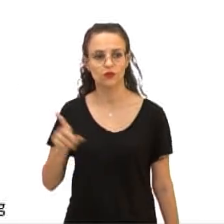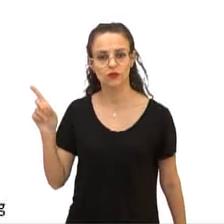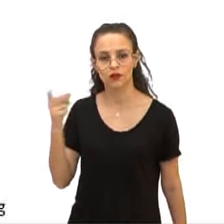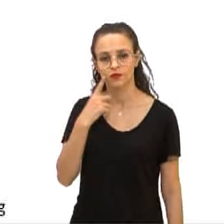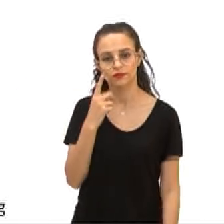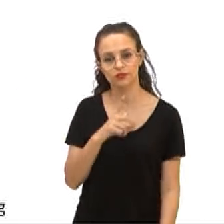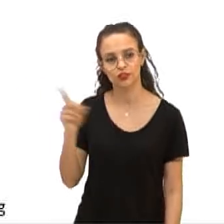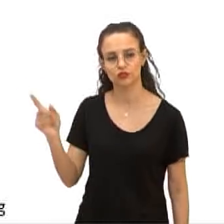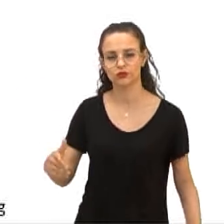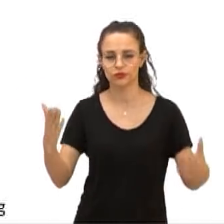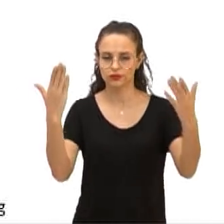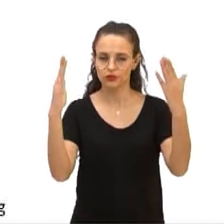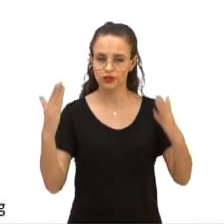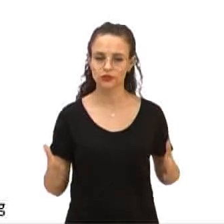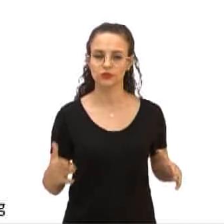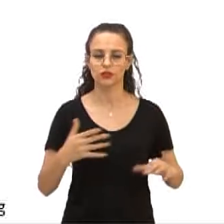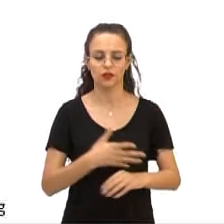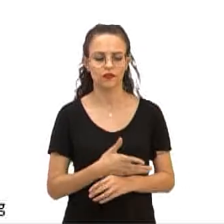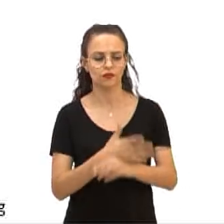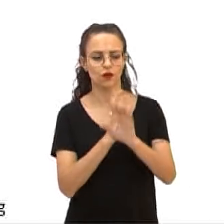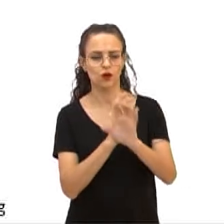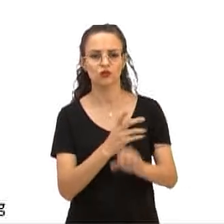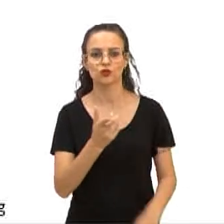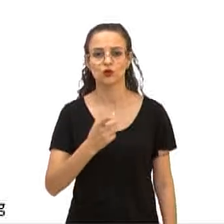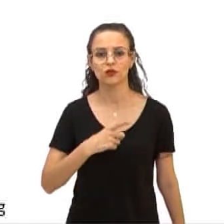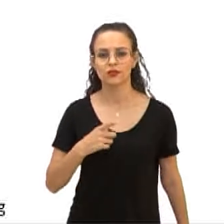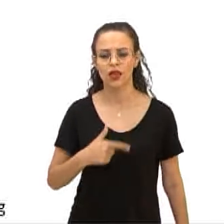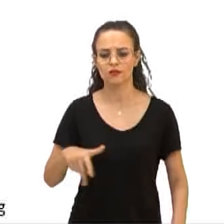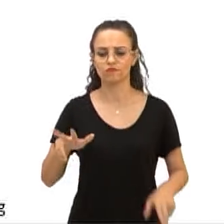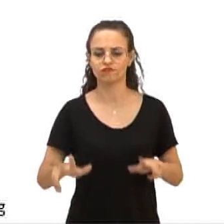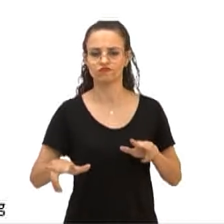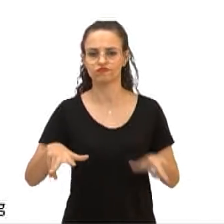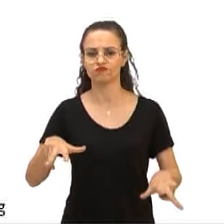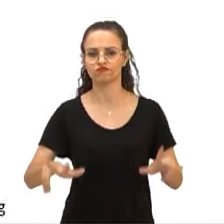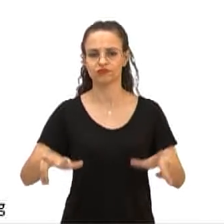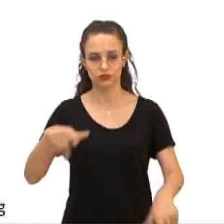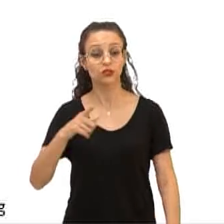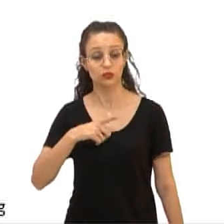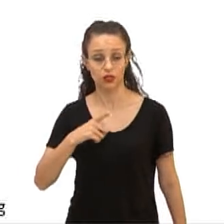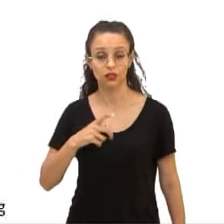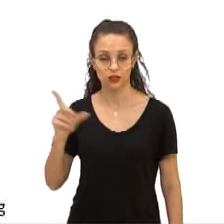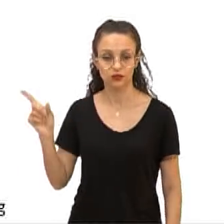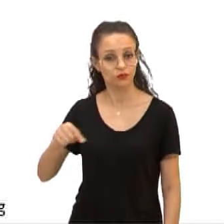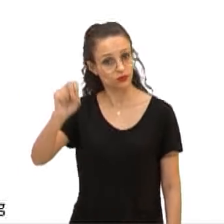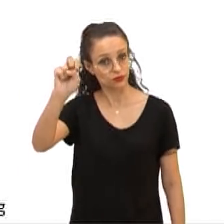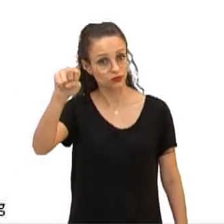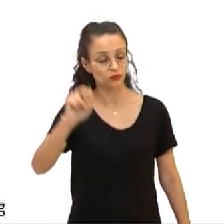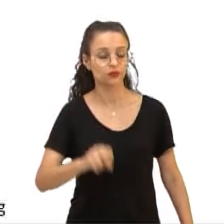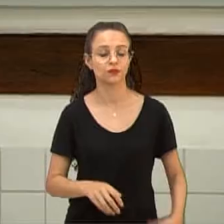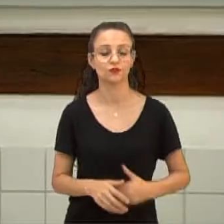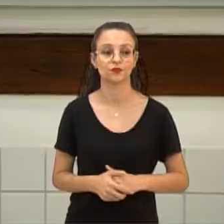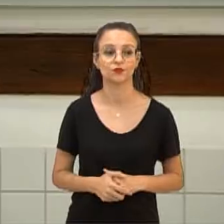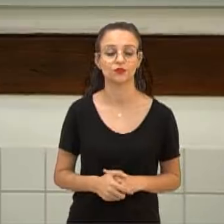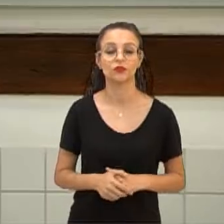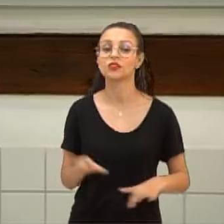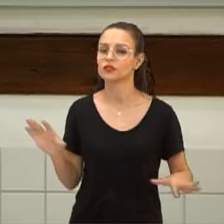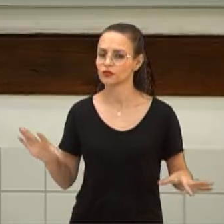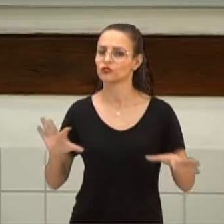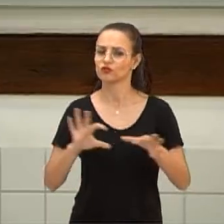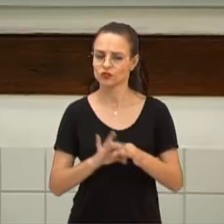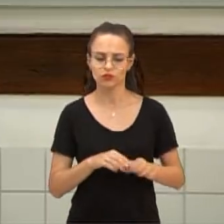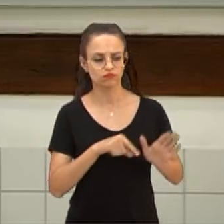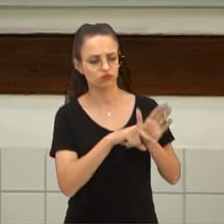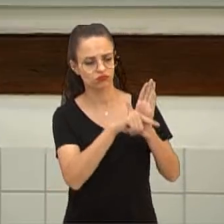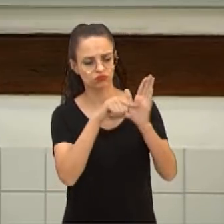vocês analisarem, o fóssil dessa cobra apresenta patas, a presença de patas. Sim, de acordo com os estudos